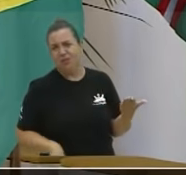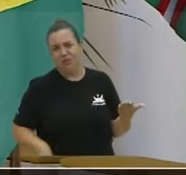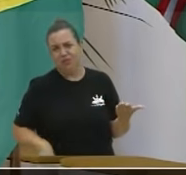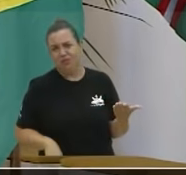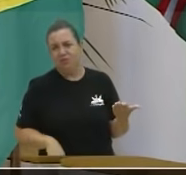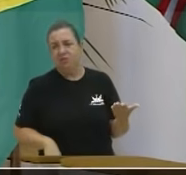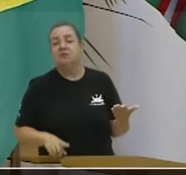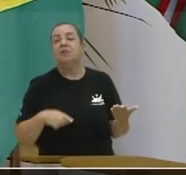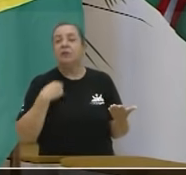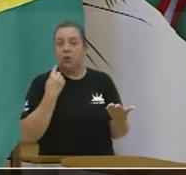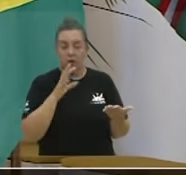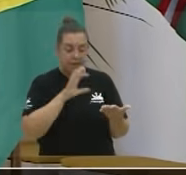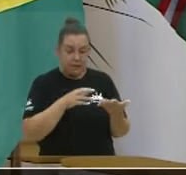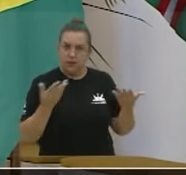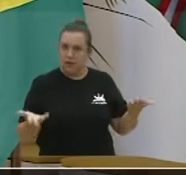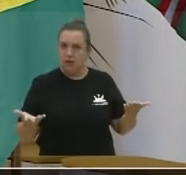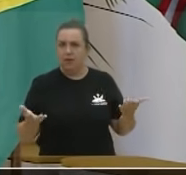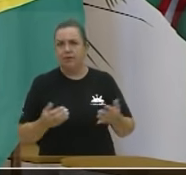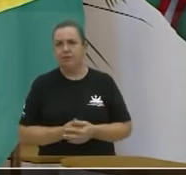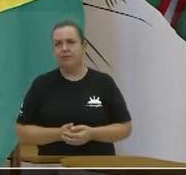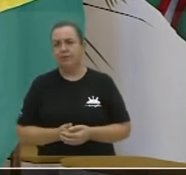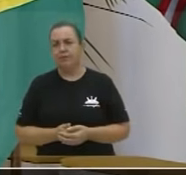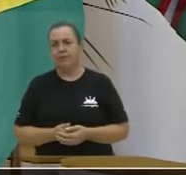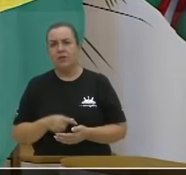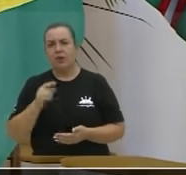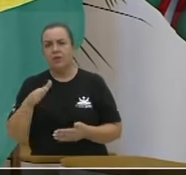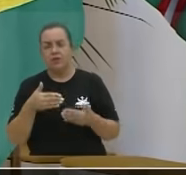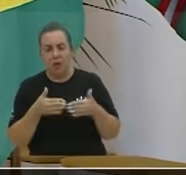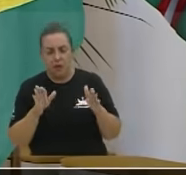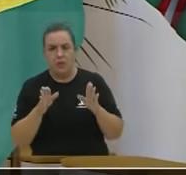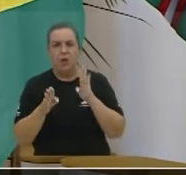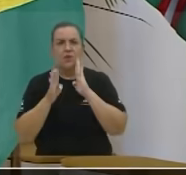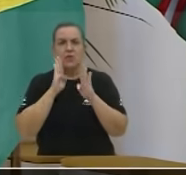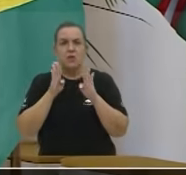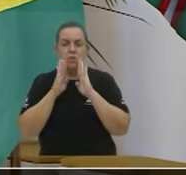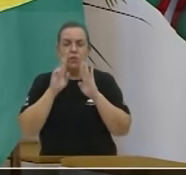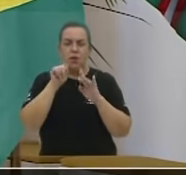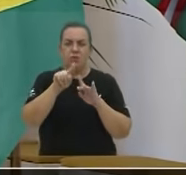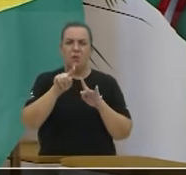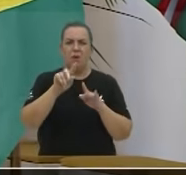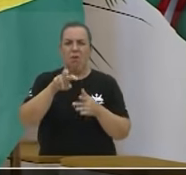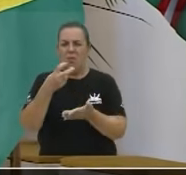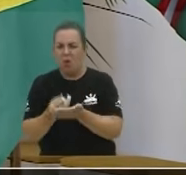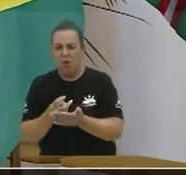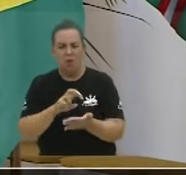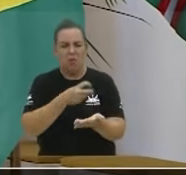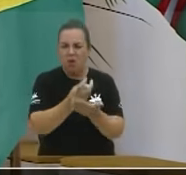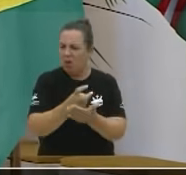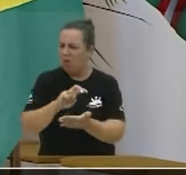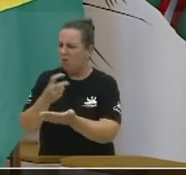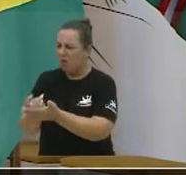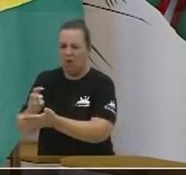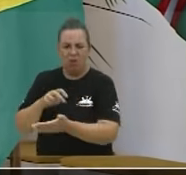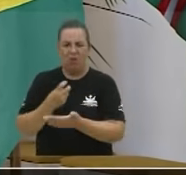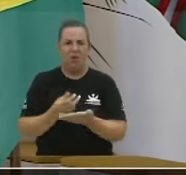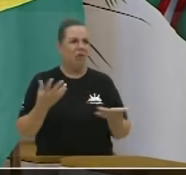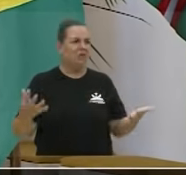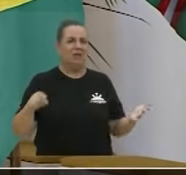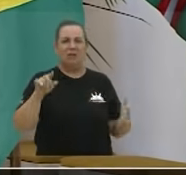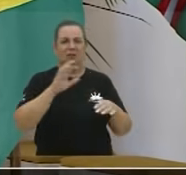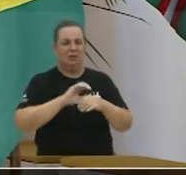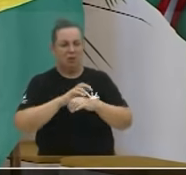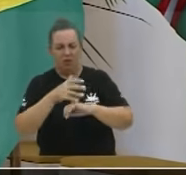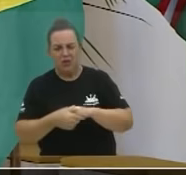Nós estamos assim. Você abre um Facebook, fulano morreu, beltrano morreu, ciclano